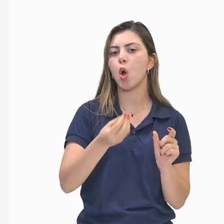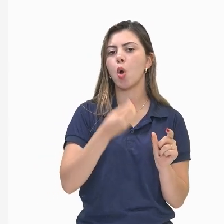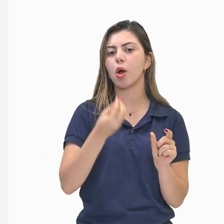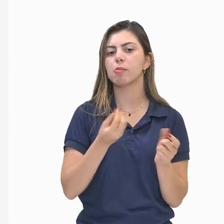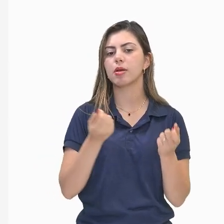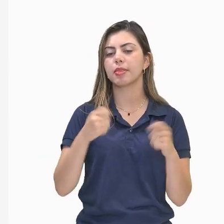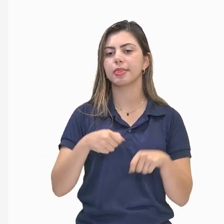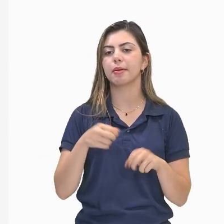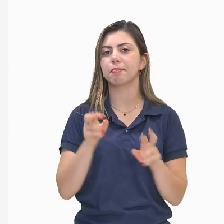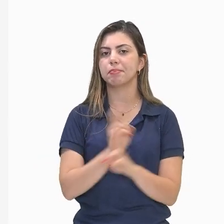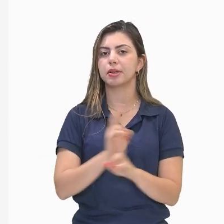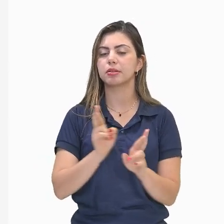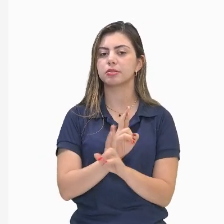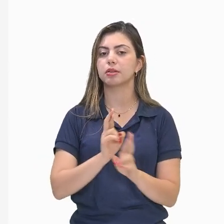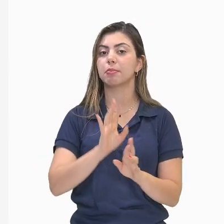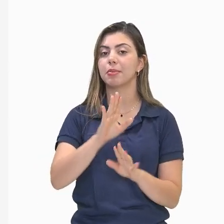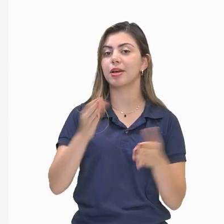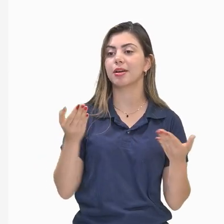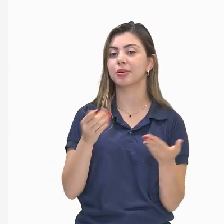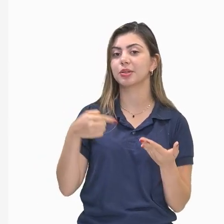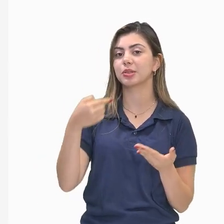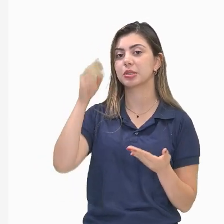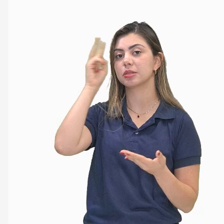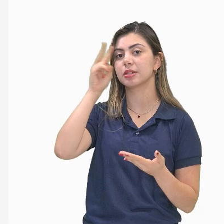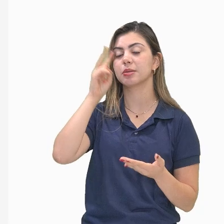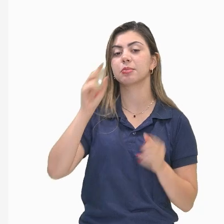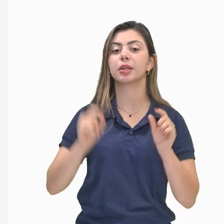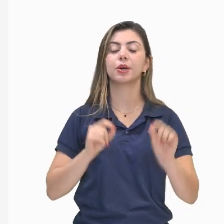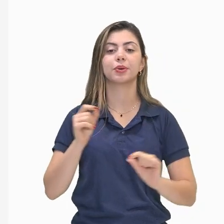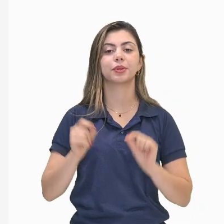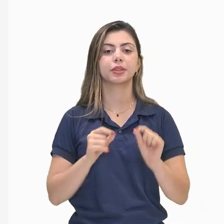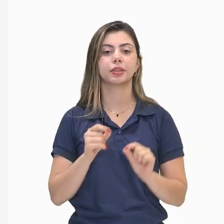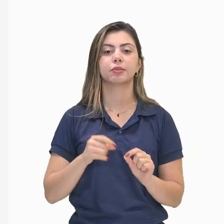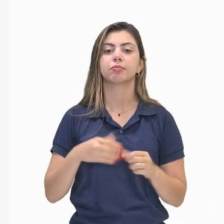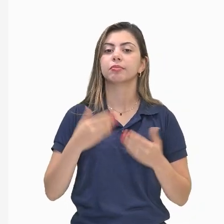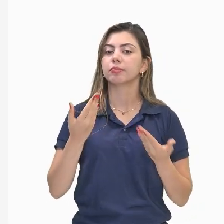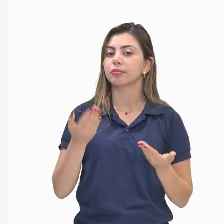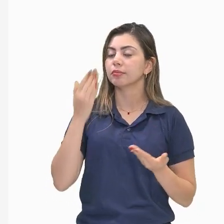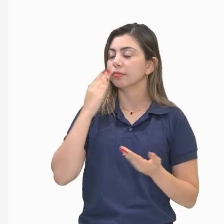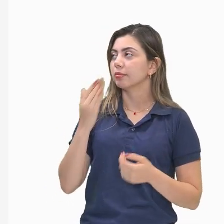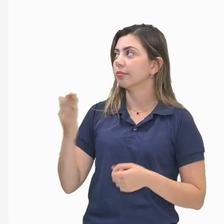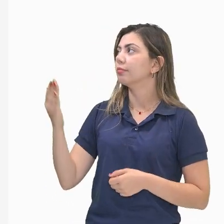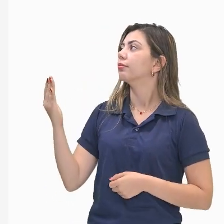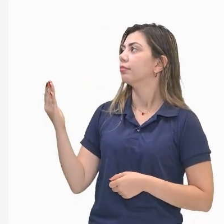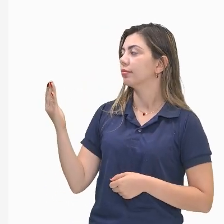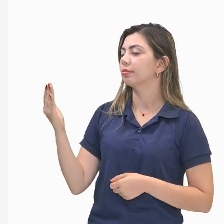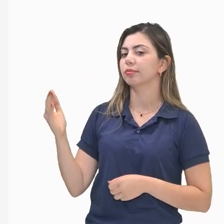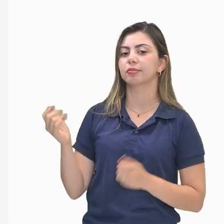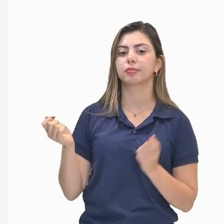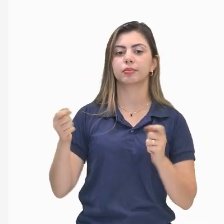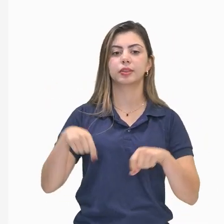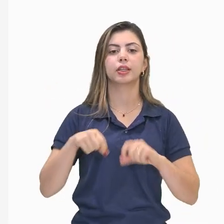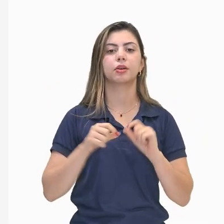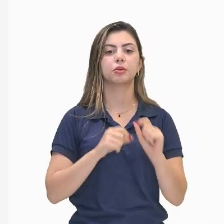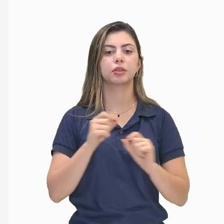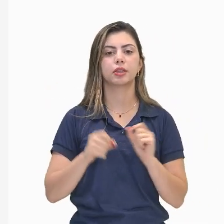Então, nós vamos agora relembrar para vocês e falar sobre a associação em série de